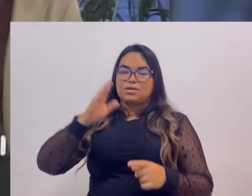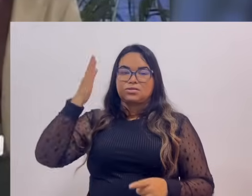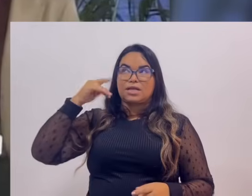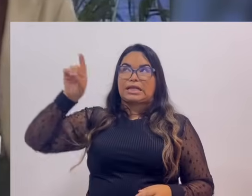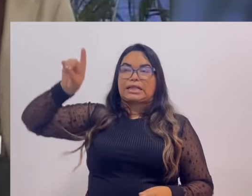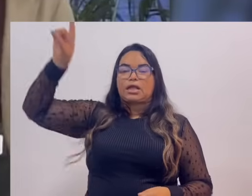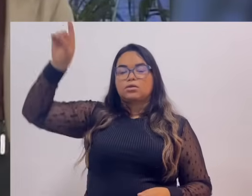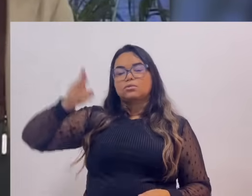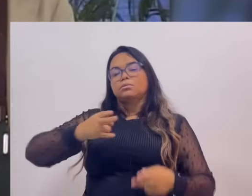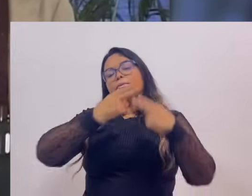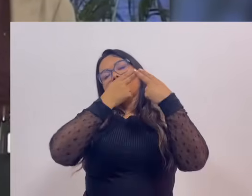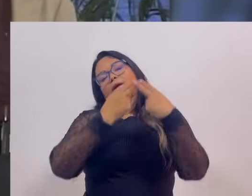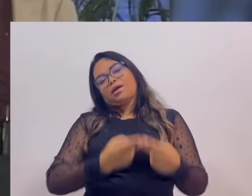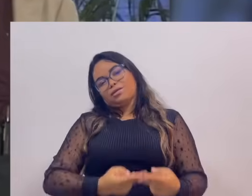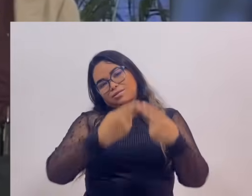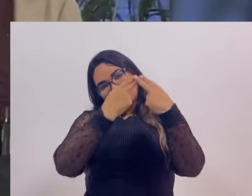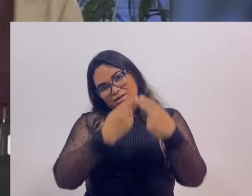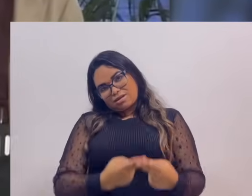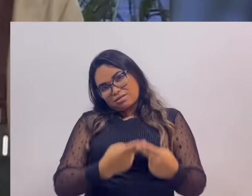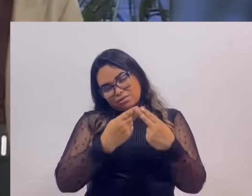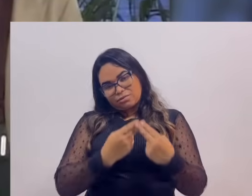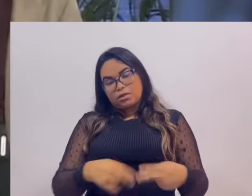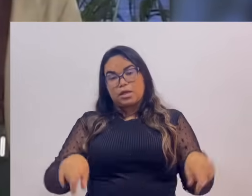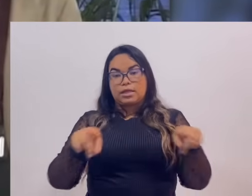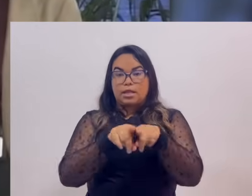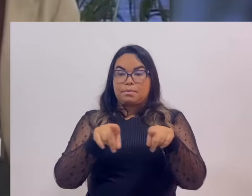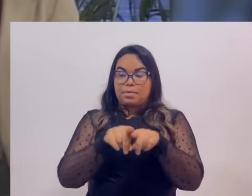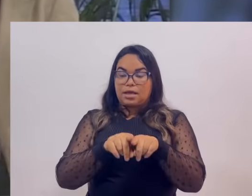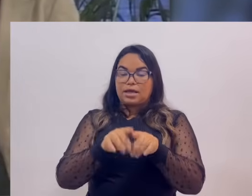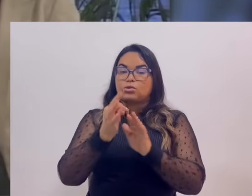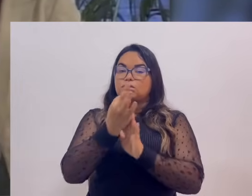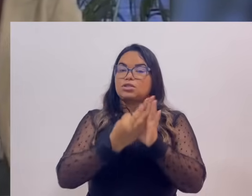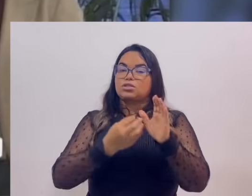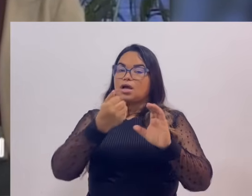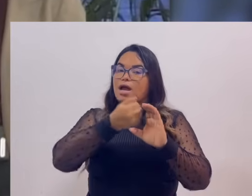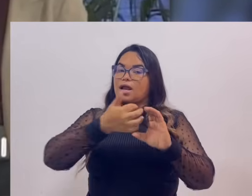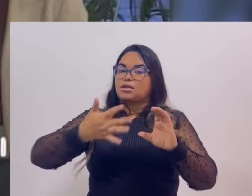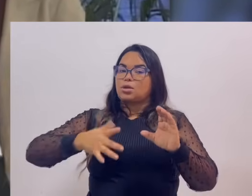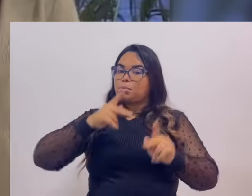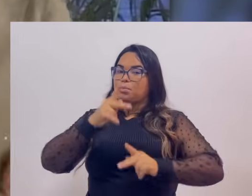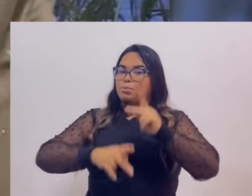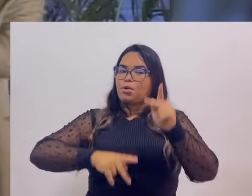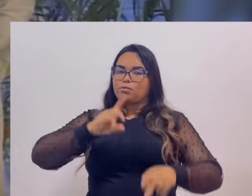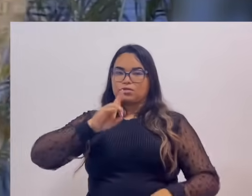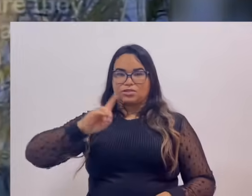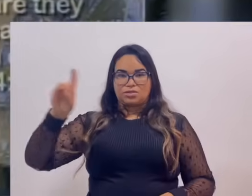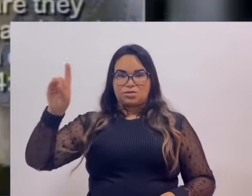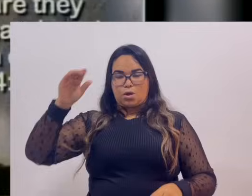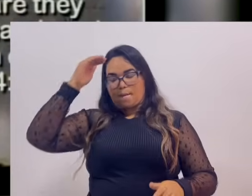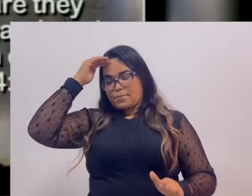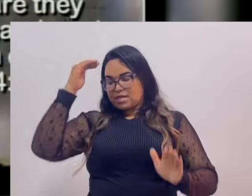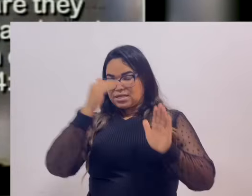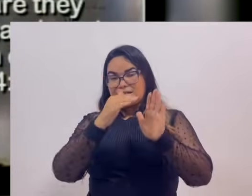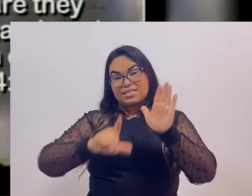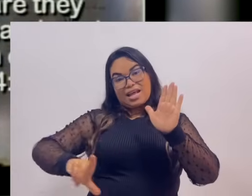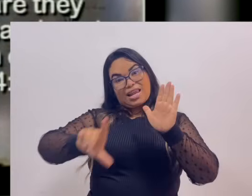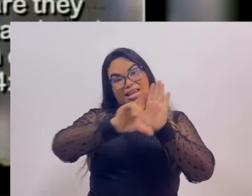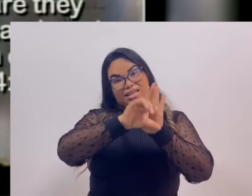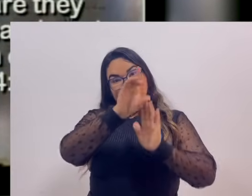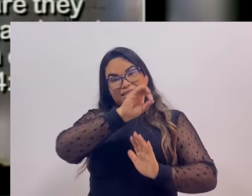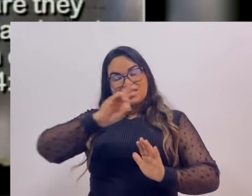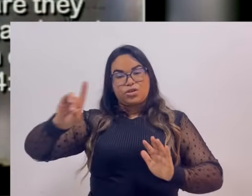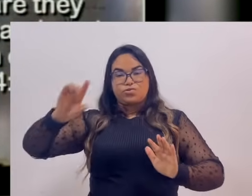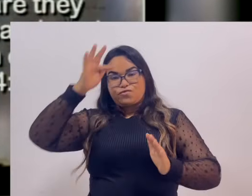mas eu sei que o caráter de Deus é muito paciente aqui está a paciência dos santos aqui estão os que guardam os